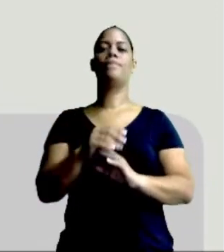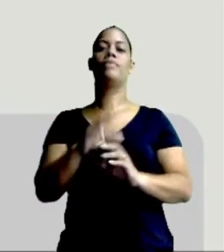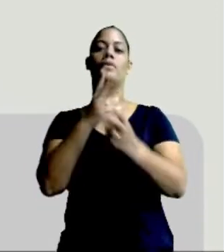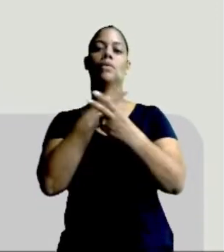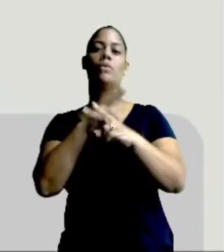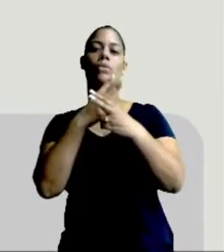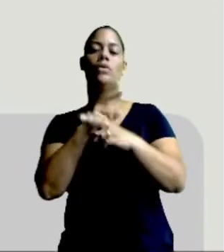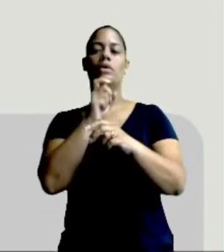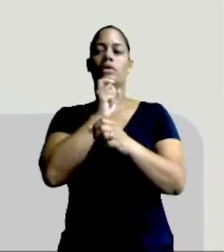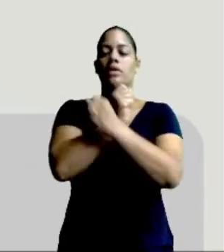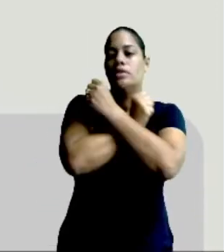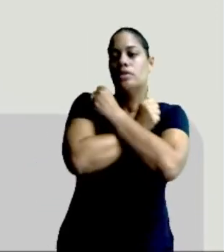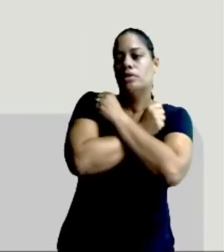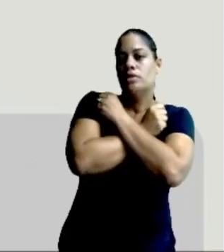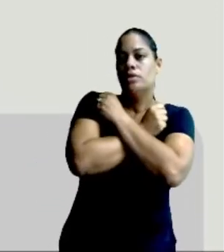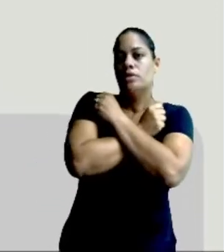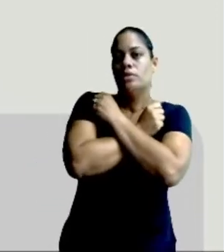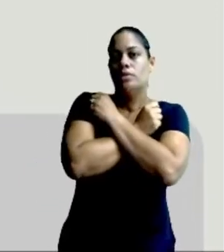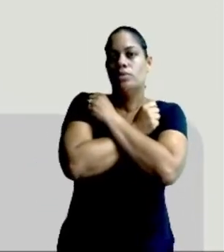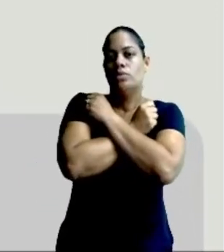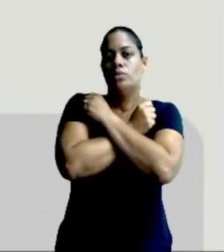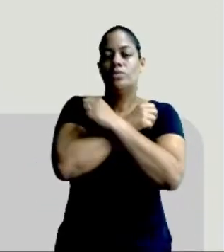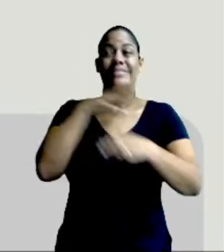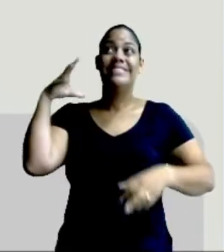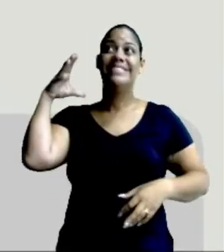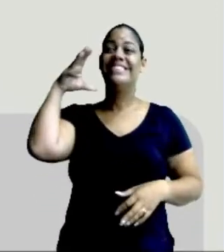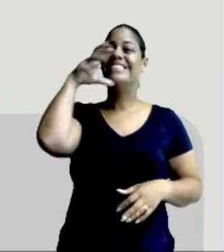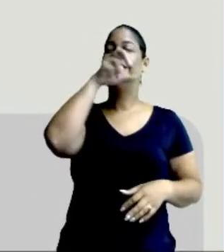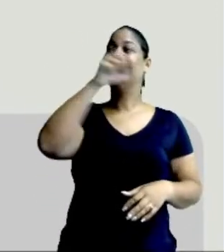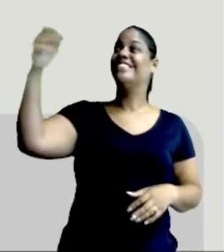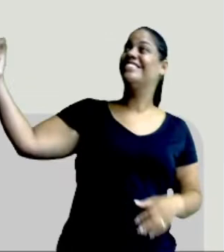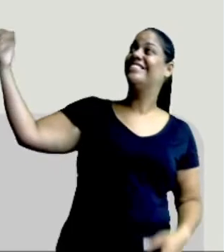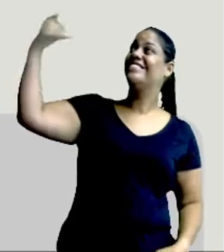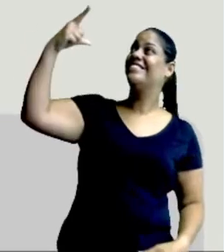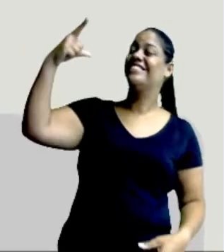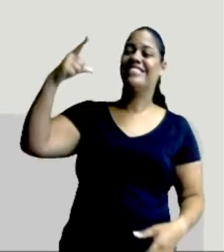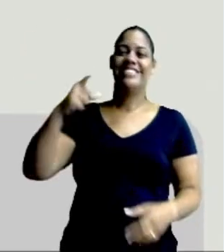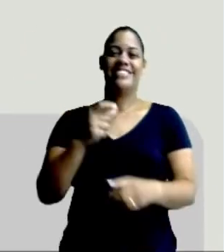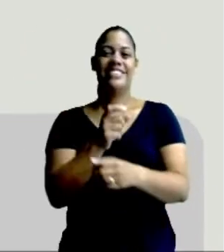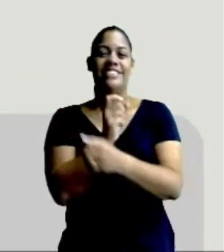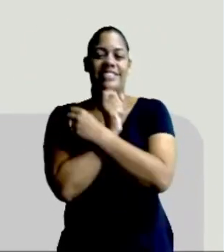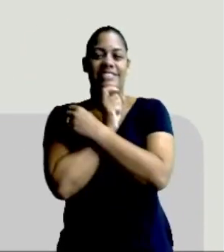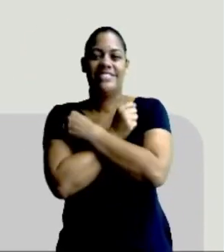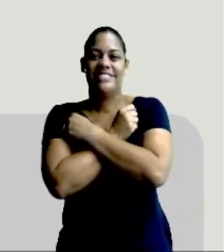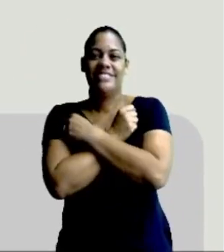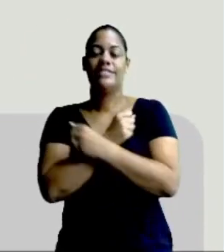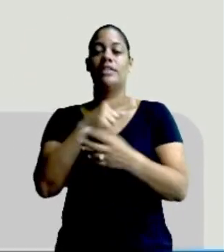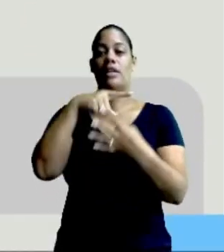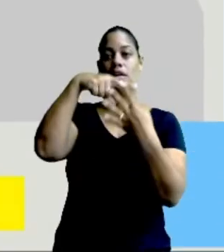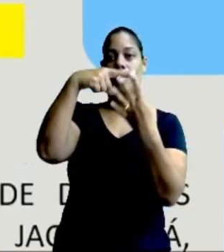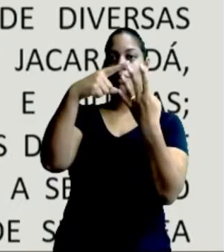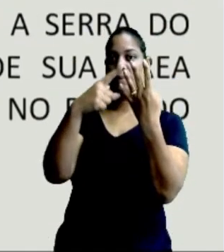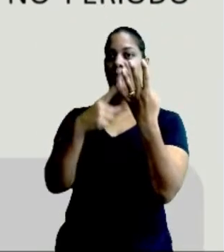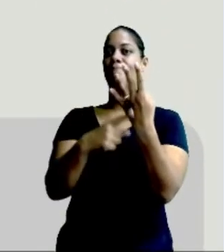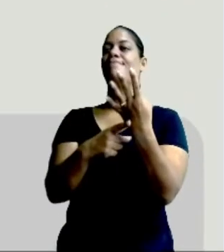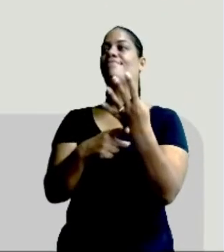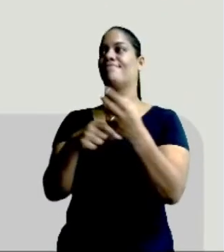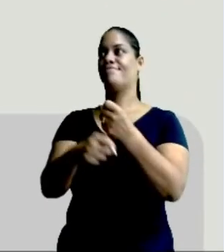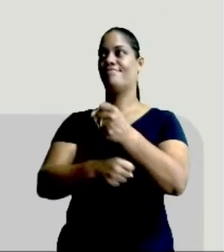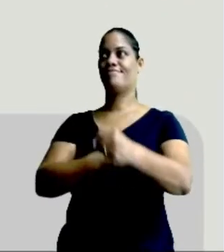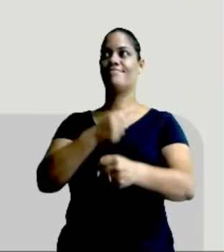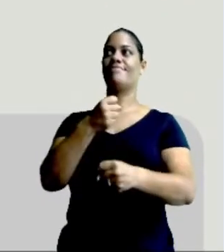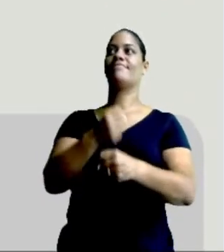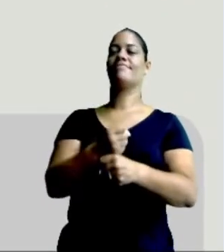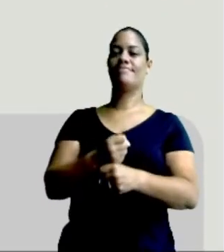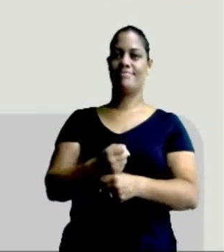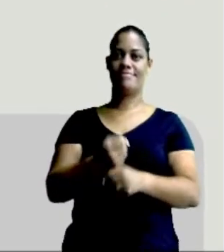e inverno, o que deixa as 4 estações do ano bem definidas, tá certo? Vamos ver como é que